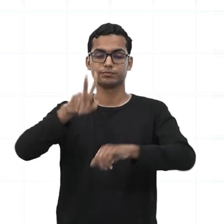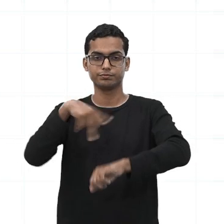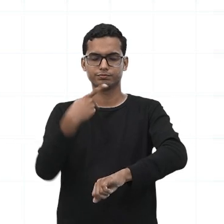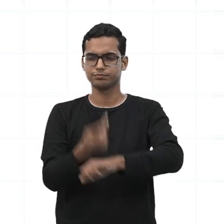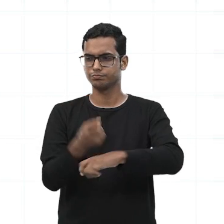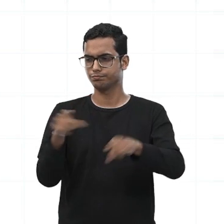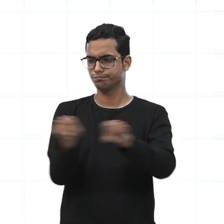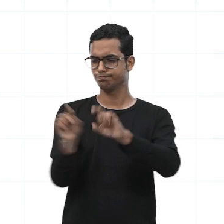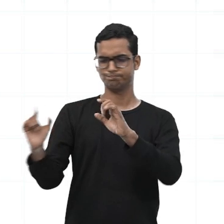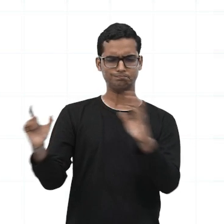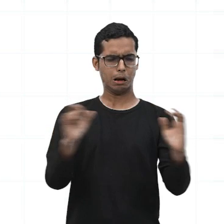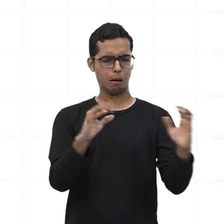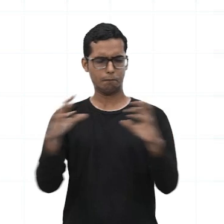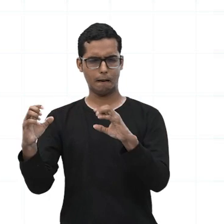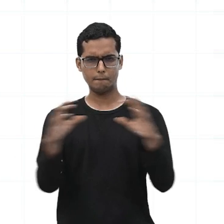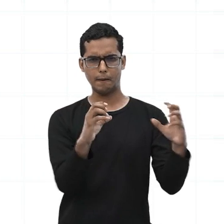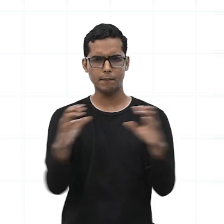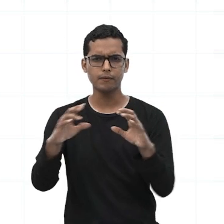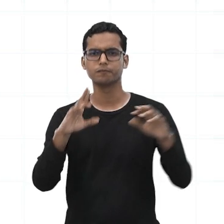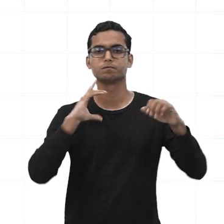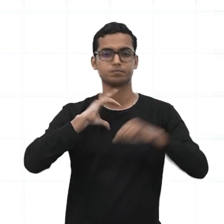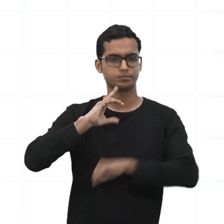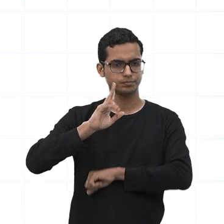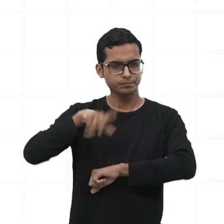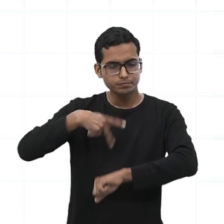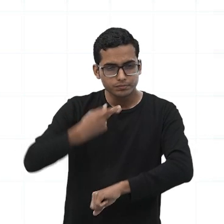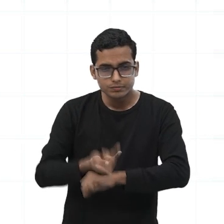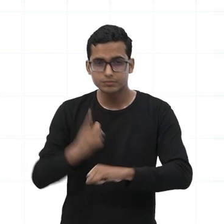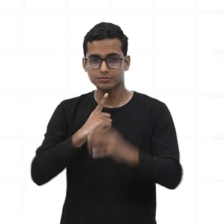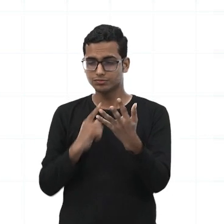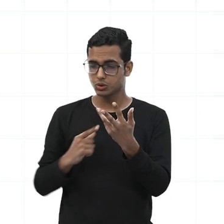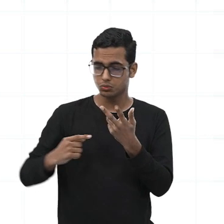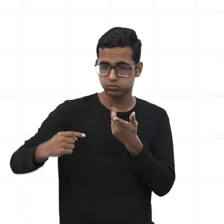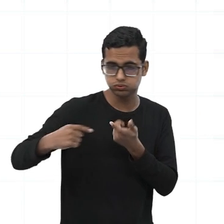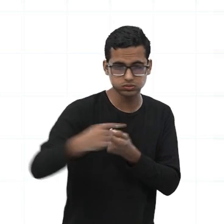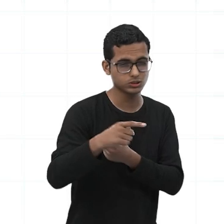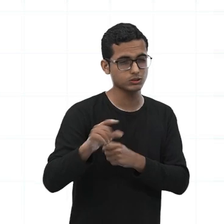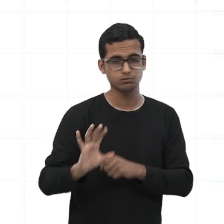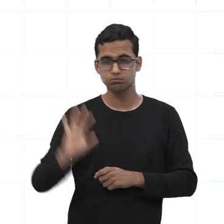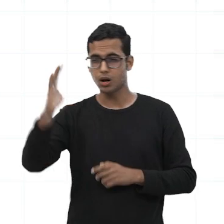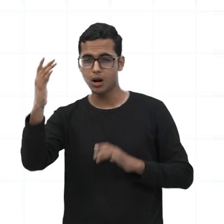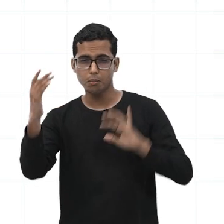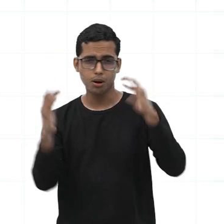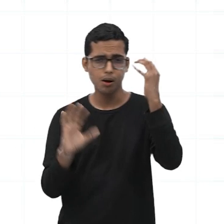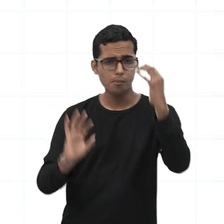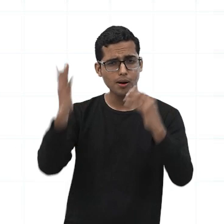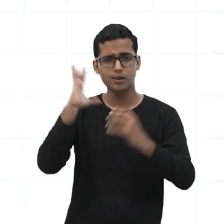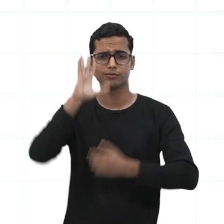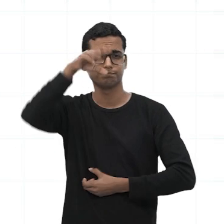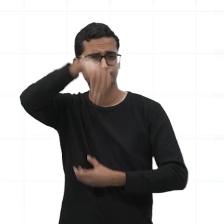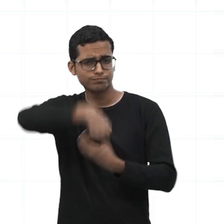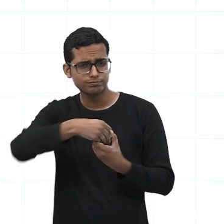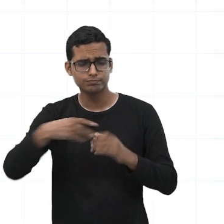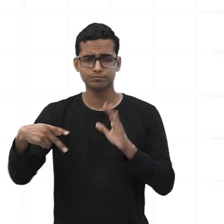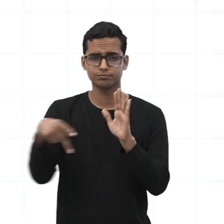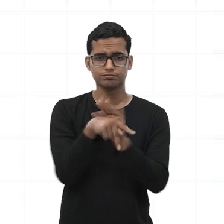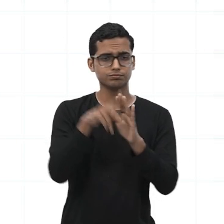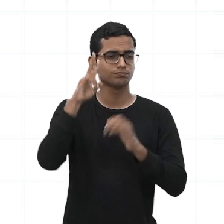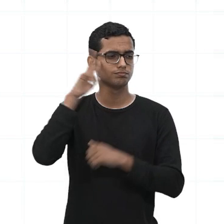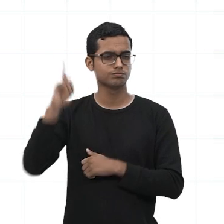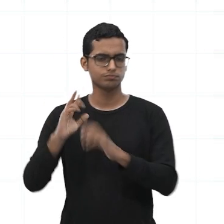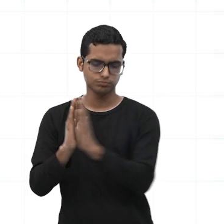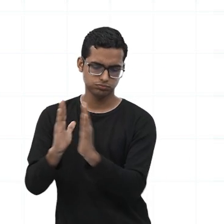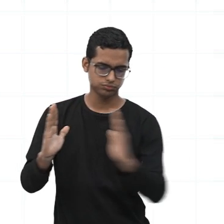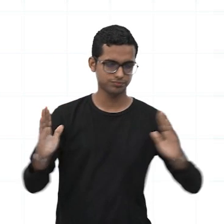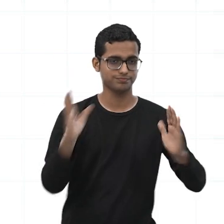entre as famílias, aí acontece várias coisas durante todo o